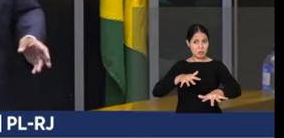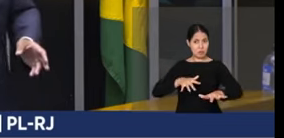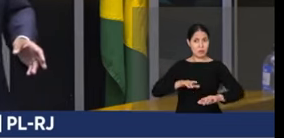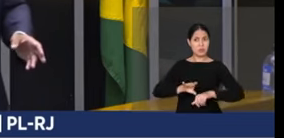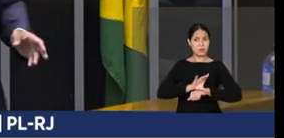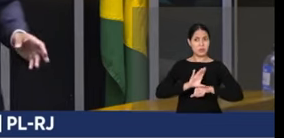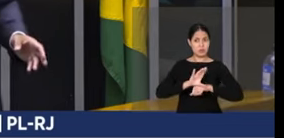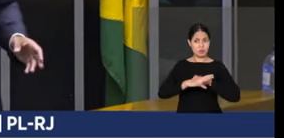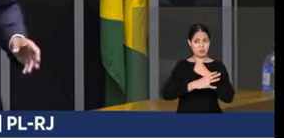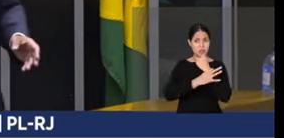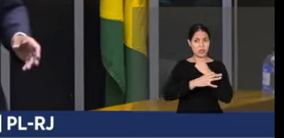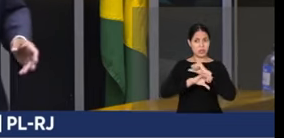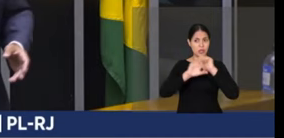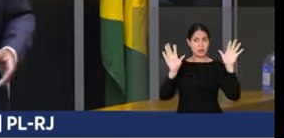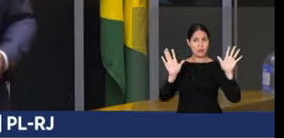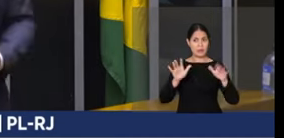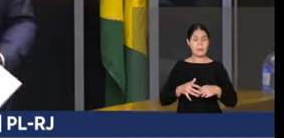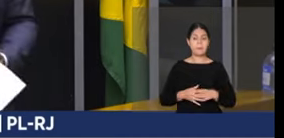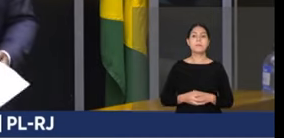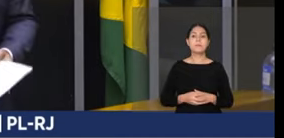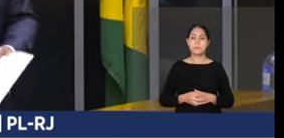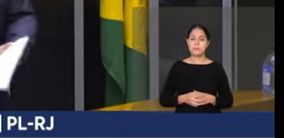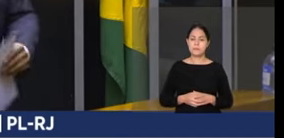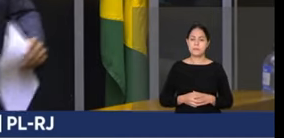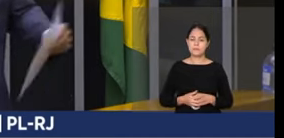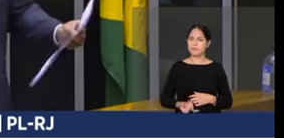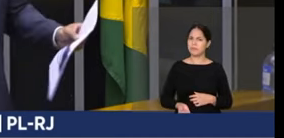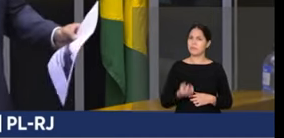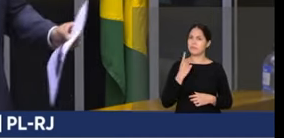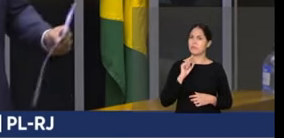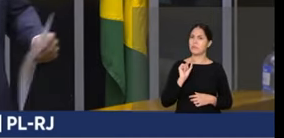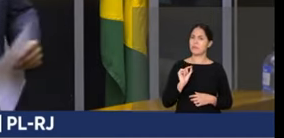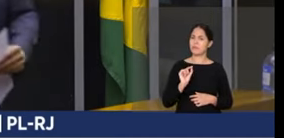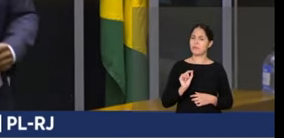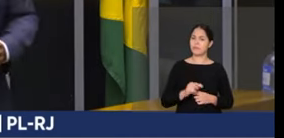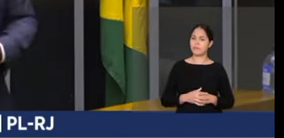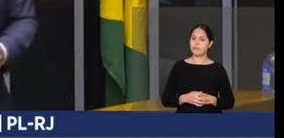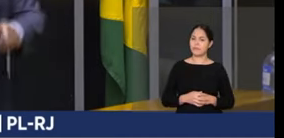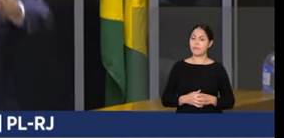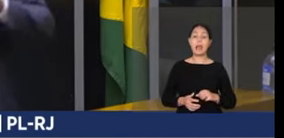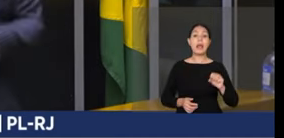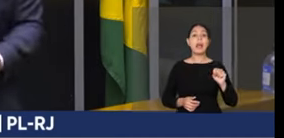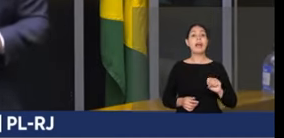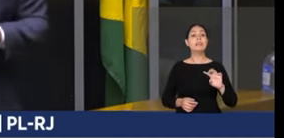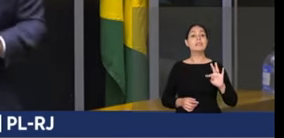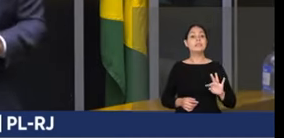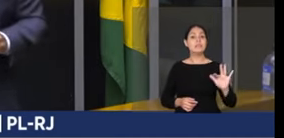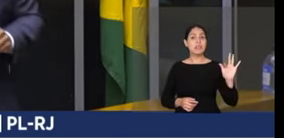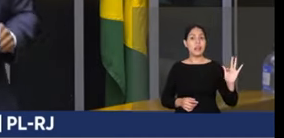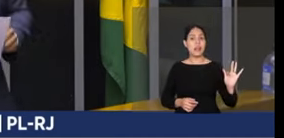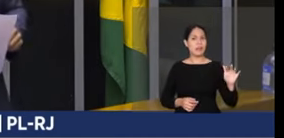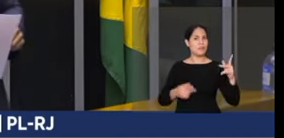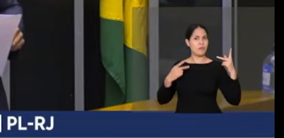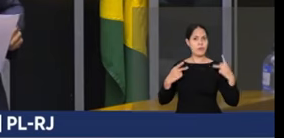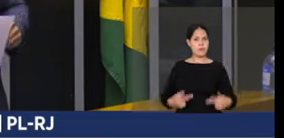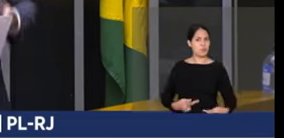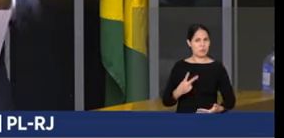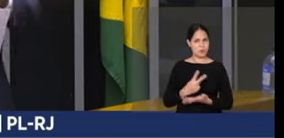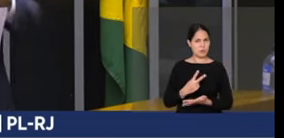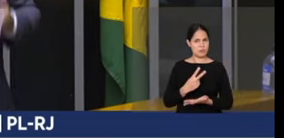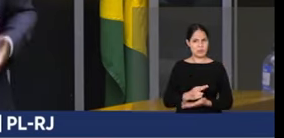constitucional. Mas o que me causa estranheza é que o STF não teve a mesma postura, por